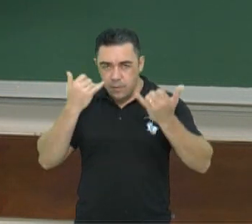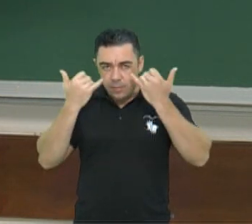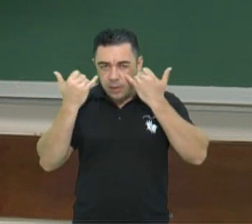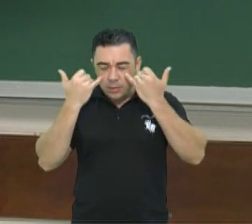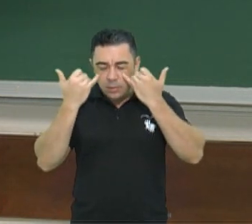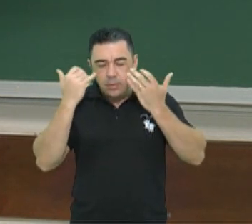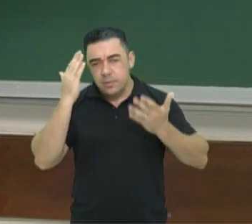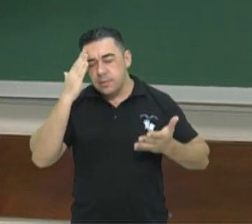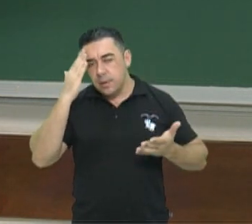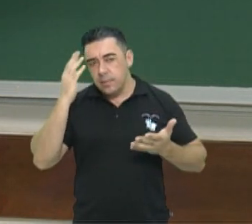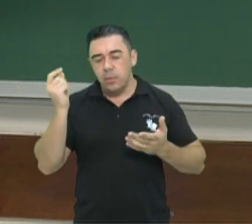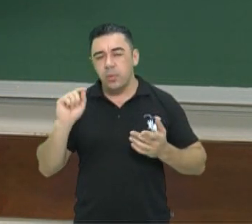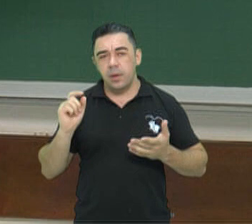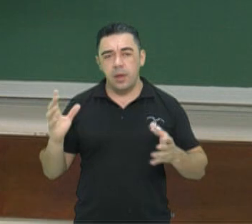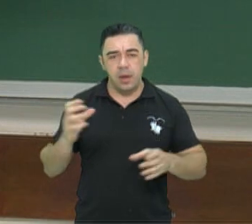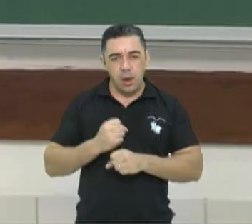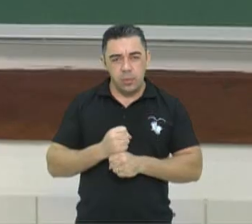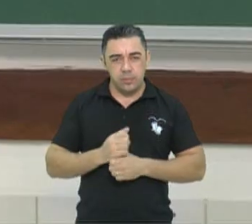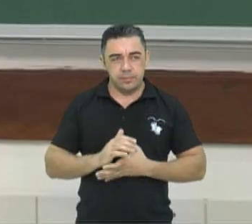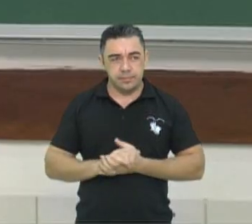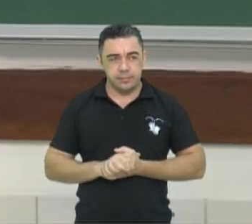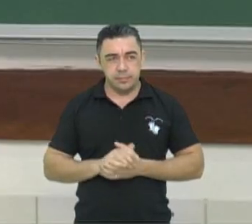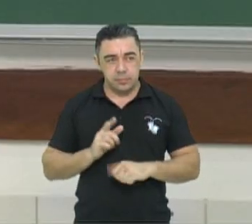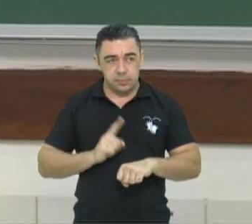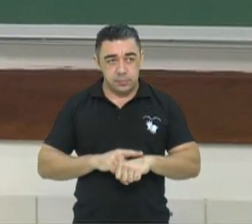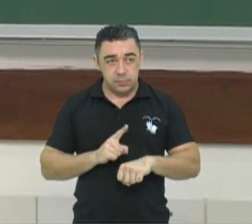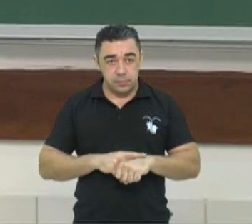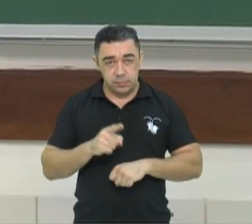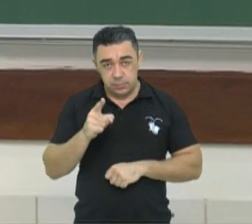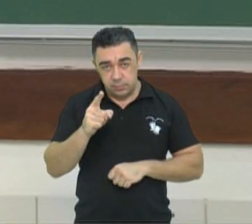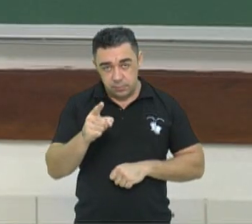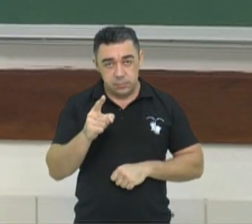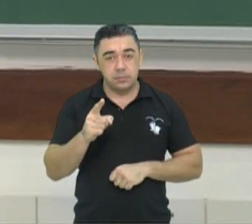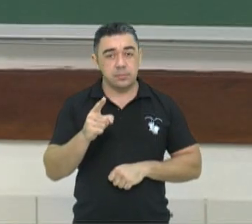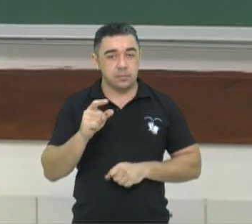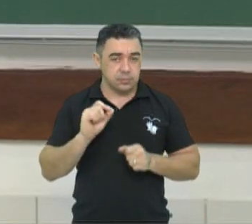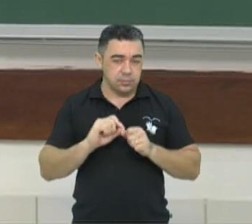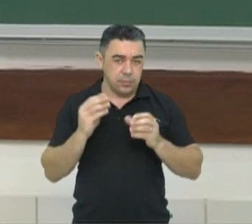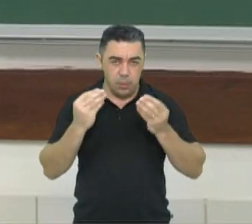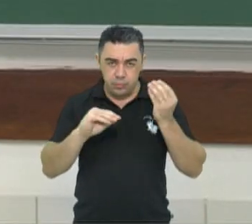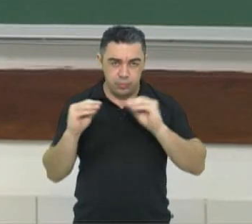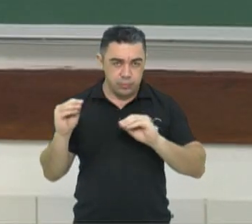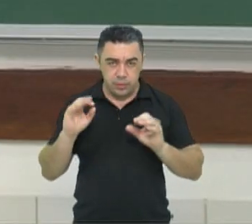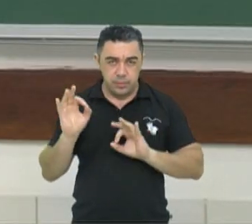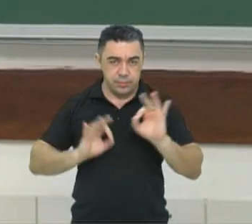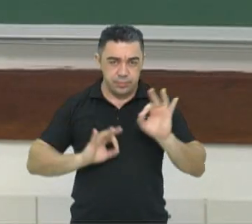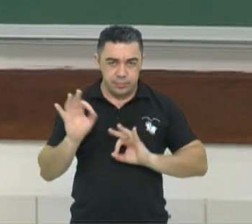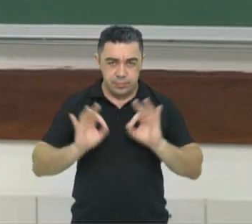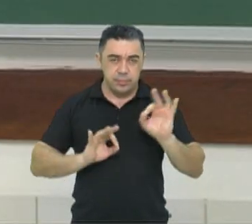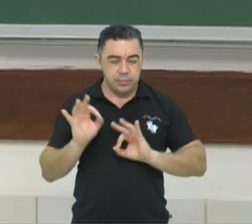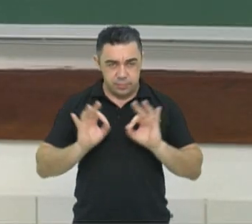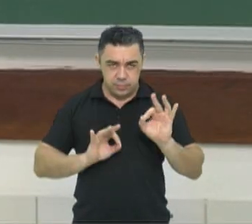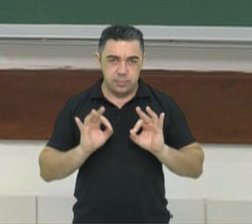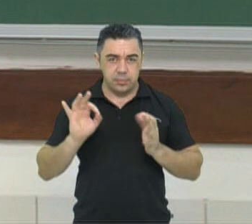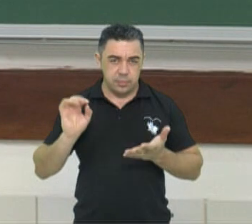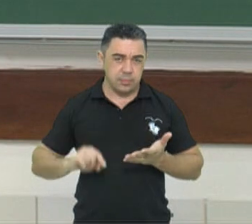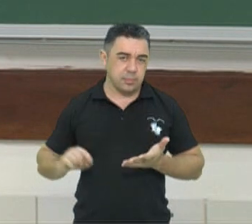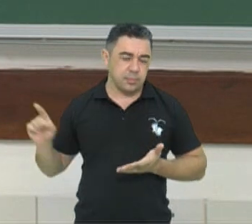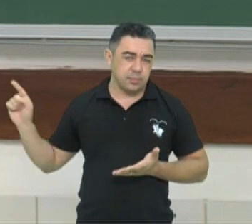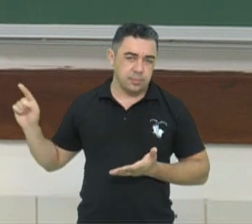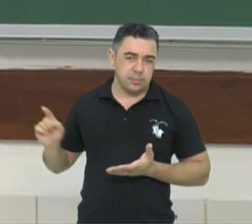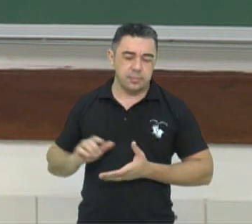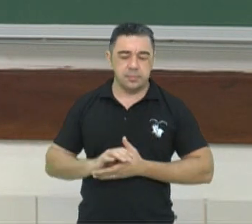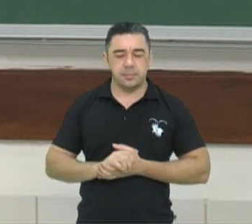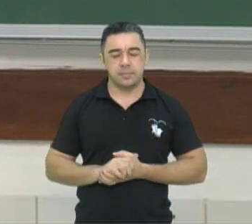informação, com toda essa situação, tá bom? Então um tempinho aí para você colocar super caprichado